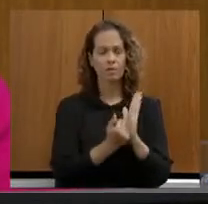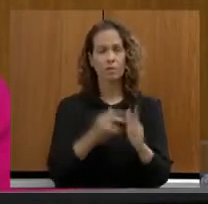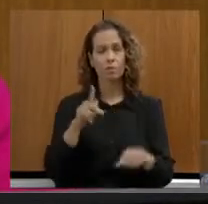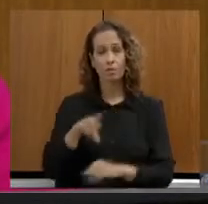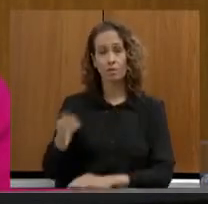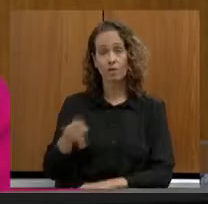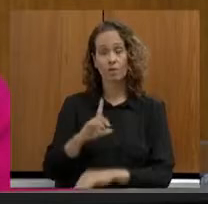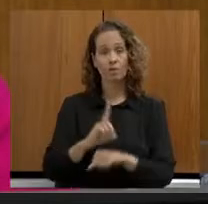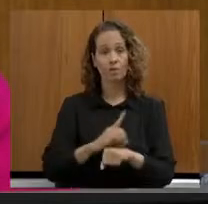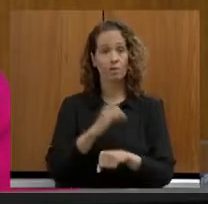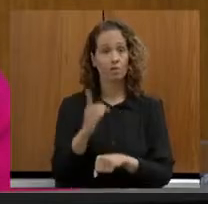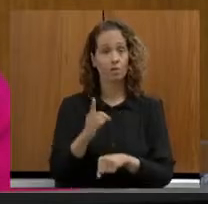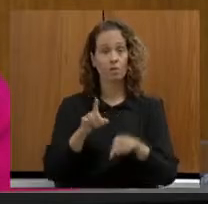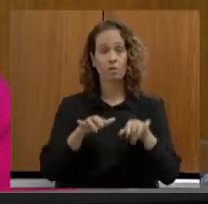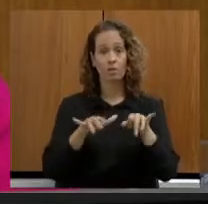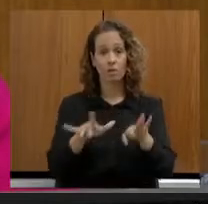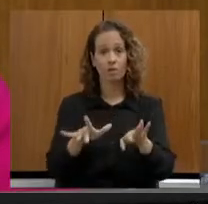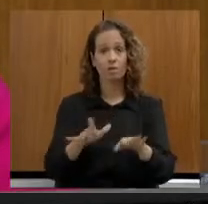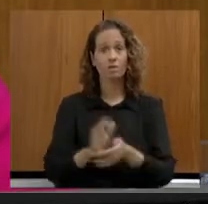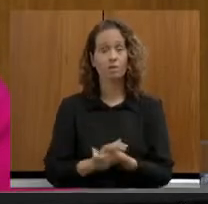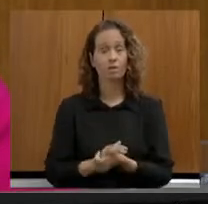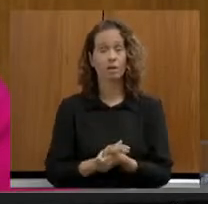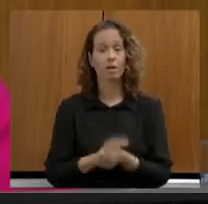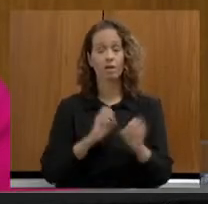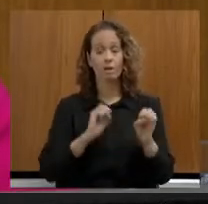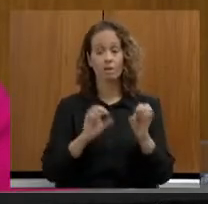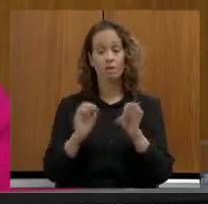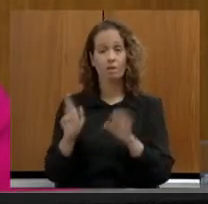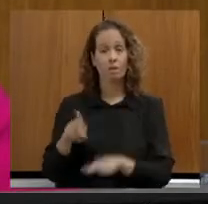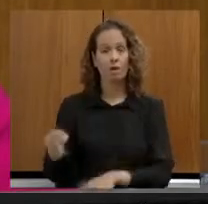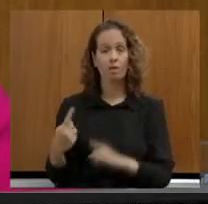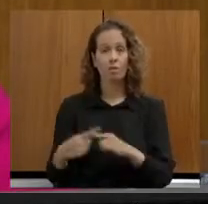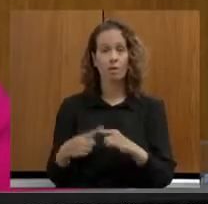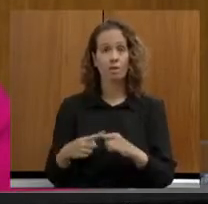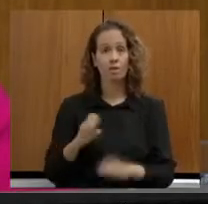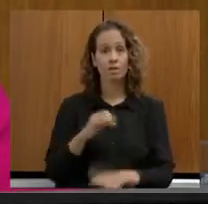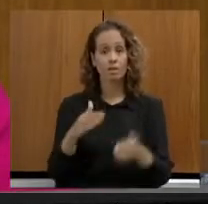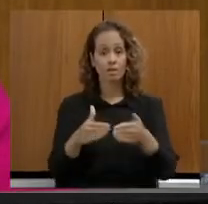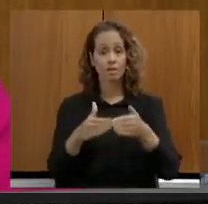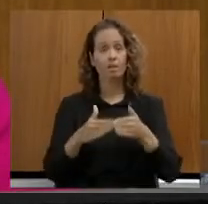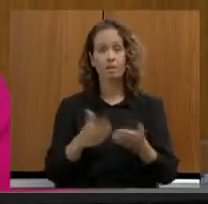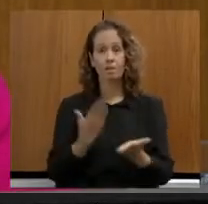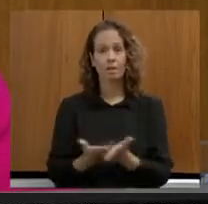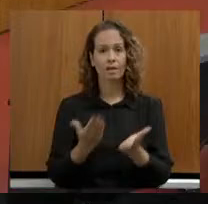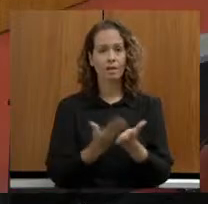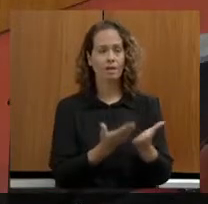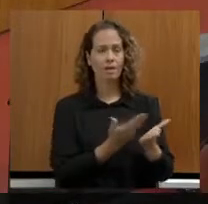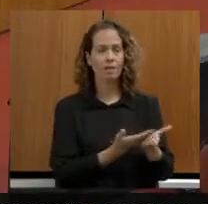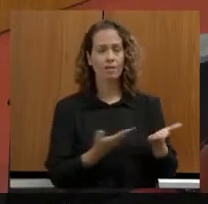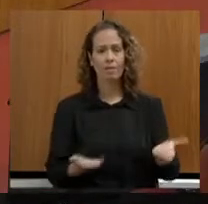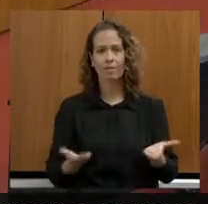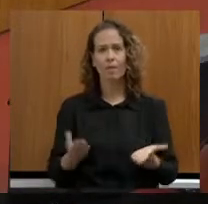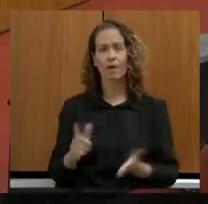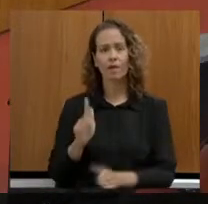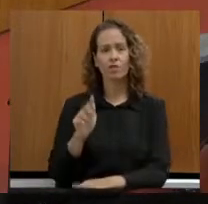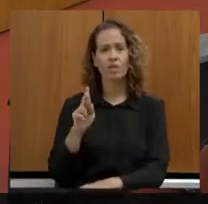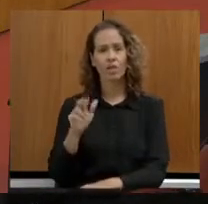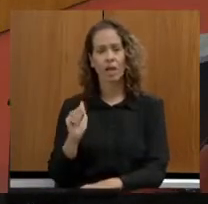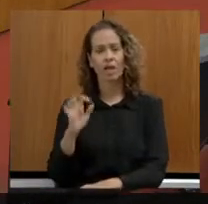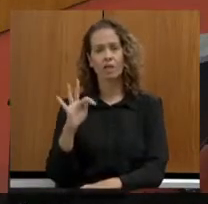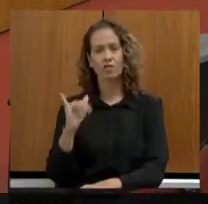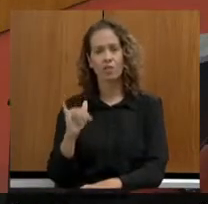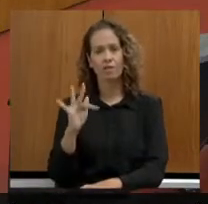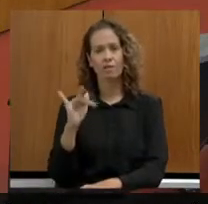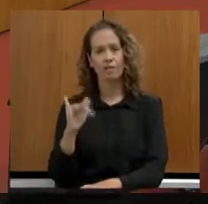que com câncer tá em sala de aula porque se sair de licença perde todas as gratificações o que não apresenta Porque pede todas as